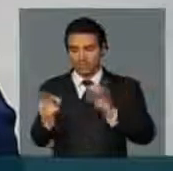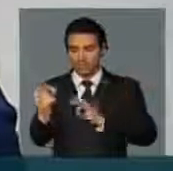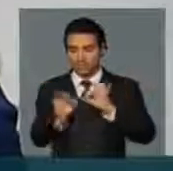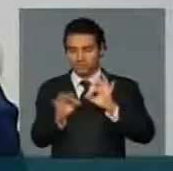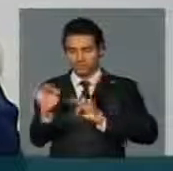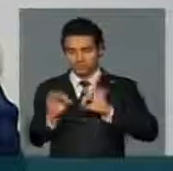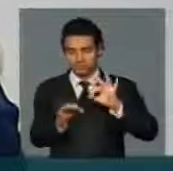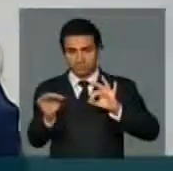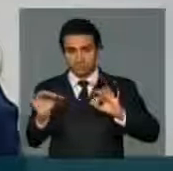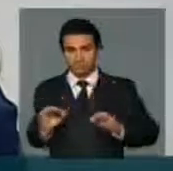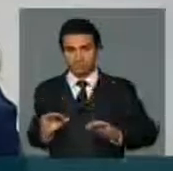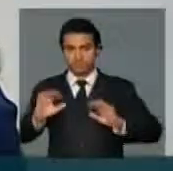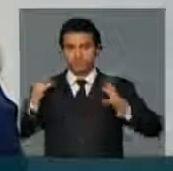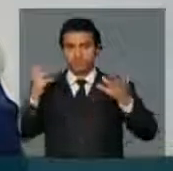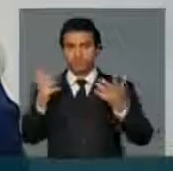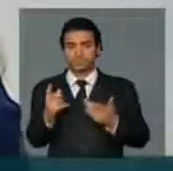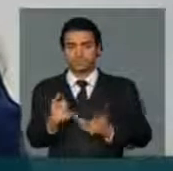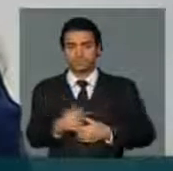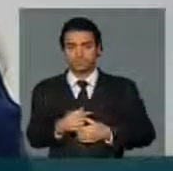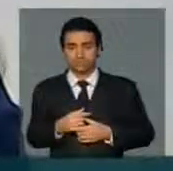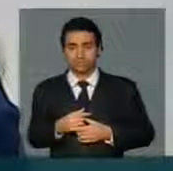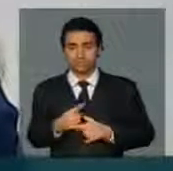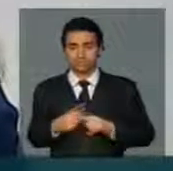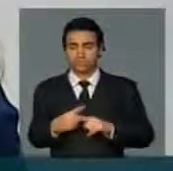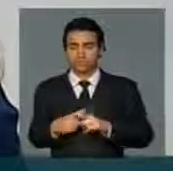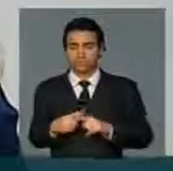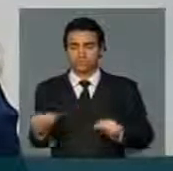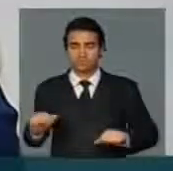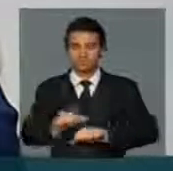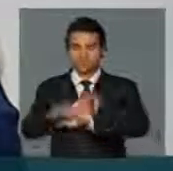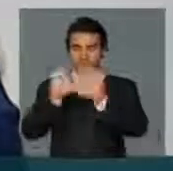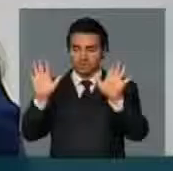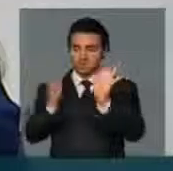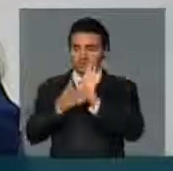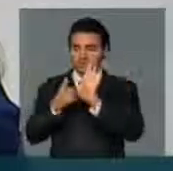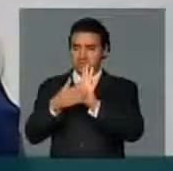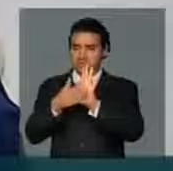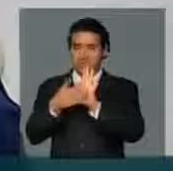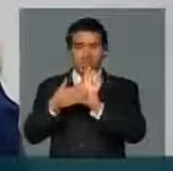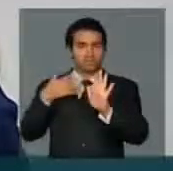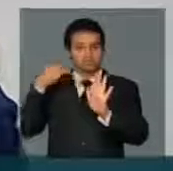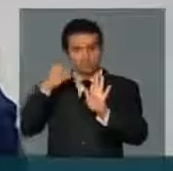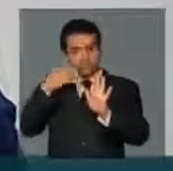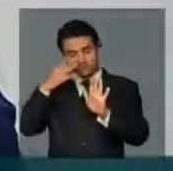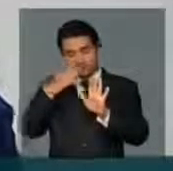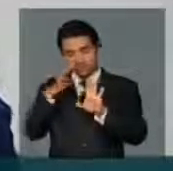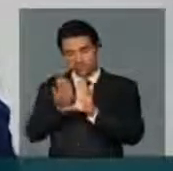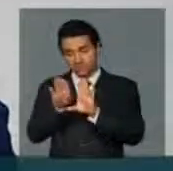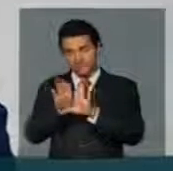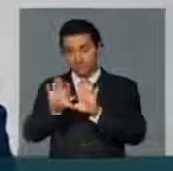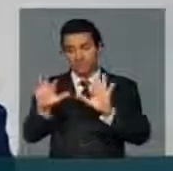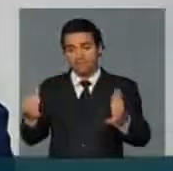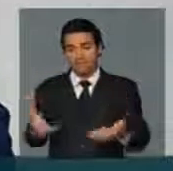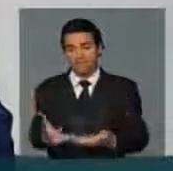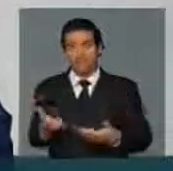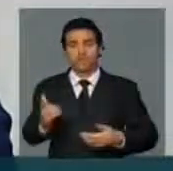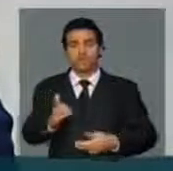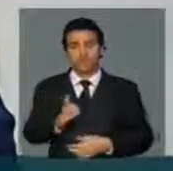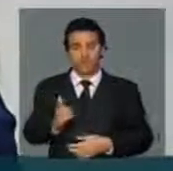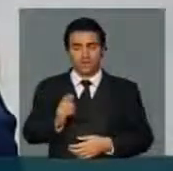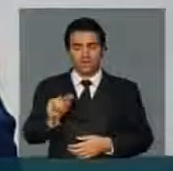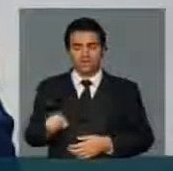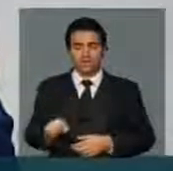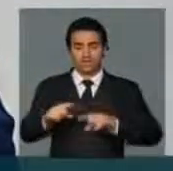evento, pelo brilhantismo das palestras e da forma como está sendo conduzida esta reunião